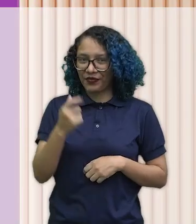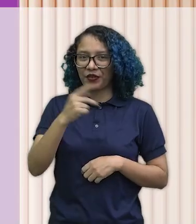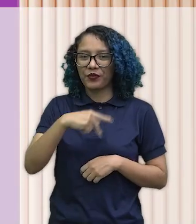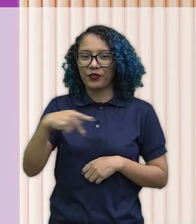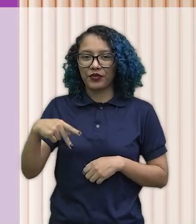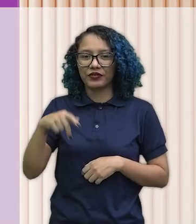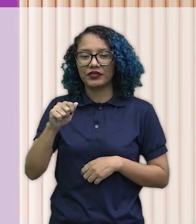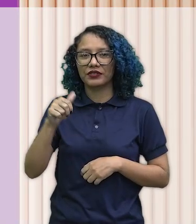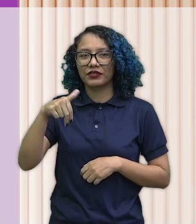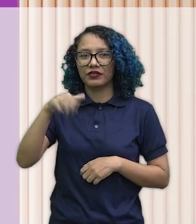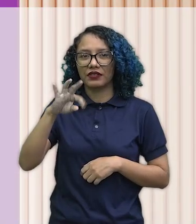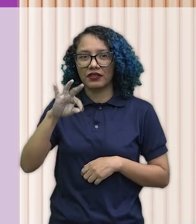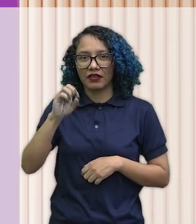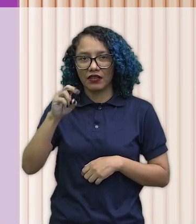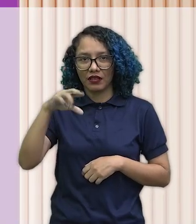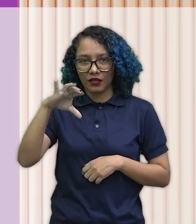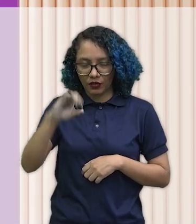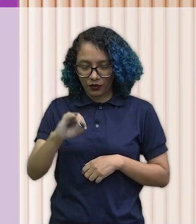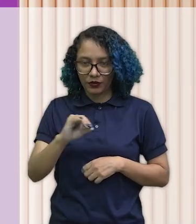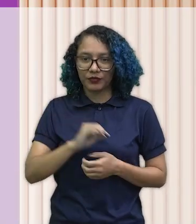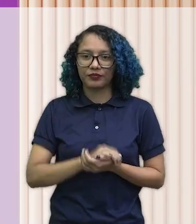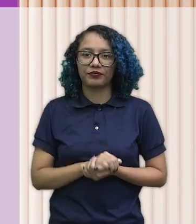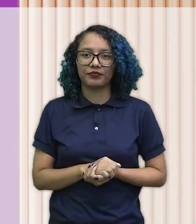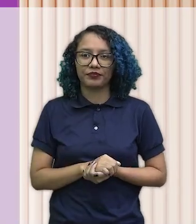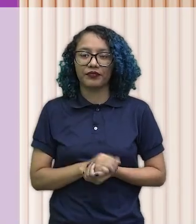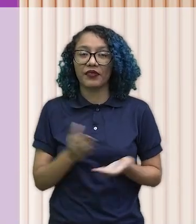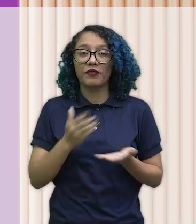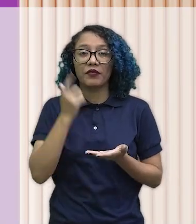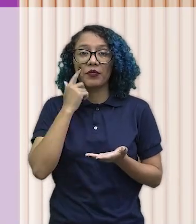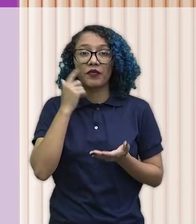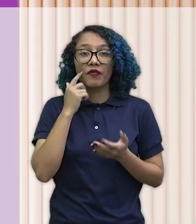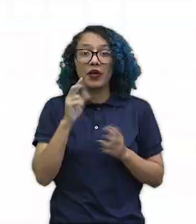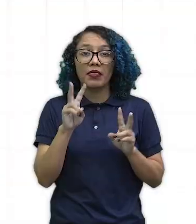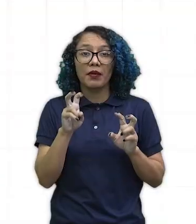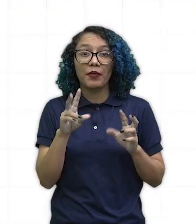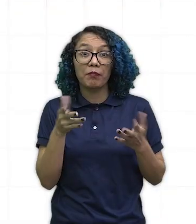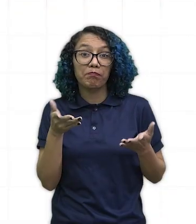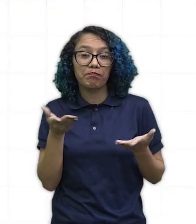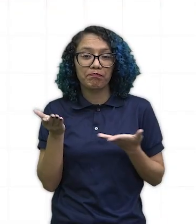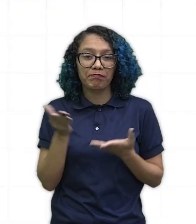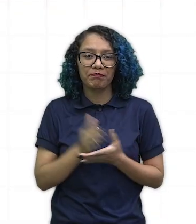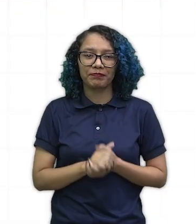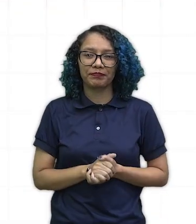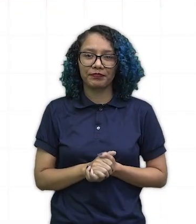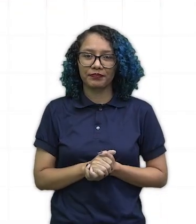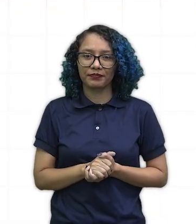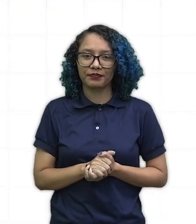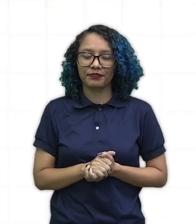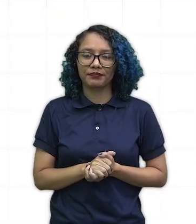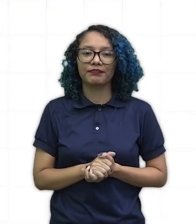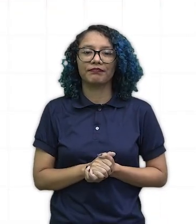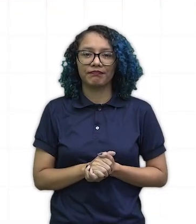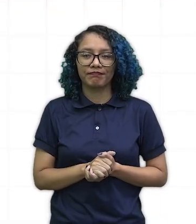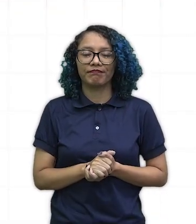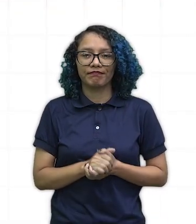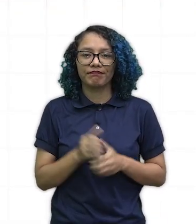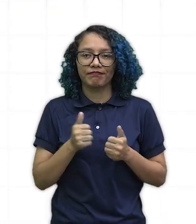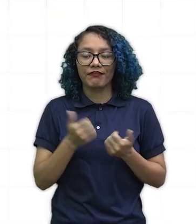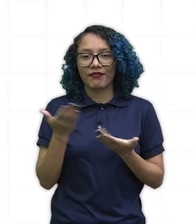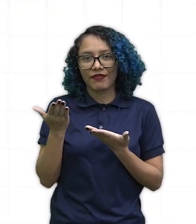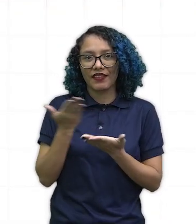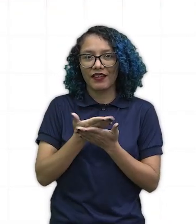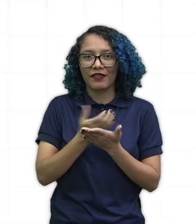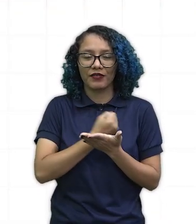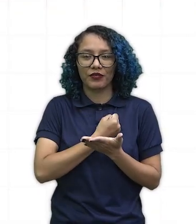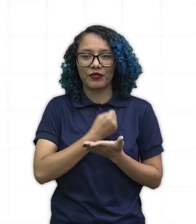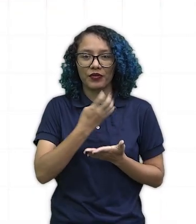comigo, professor Antônio Paulo. Vamos ver o que temos para a nossa aula? Muito bem, meus queridos alunos. Aula de